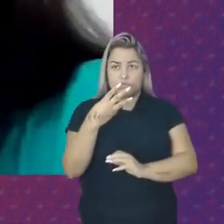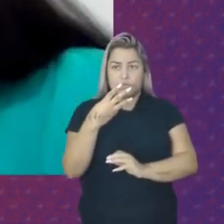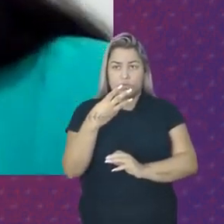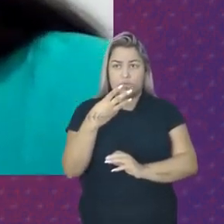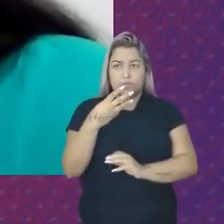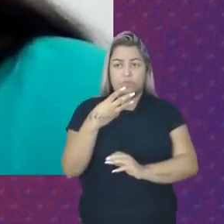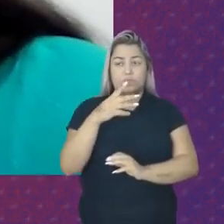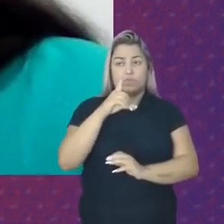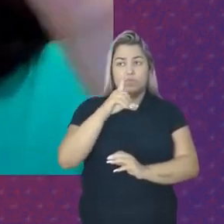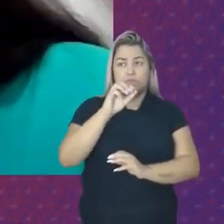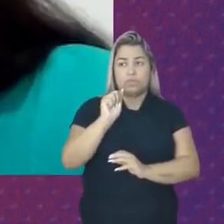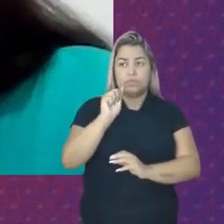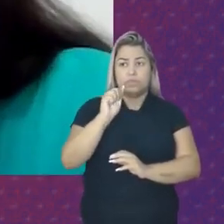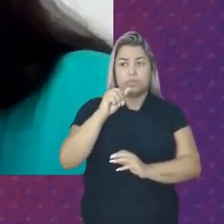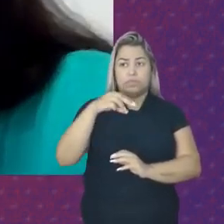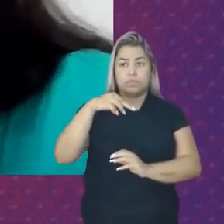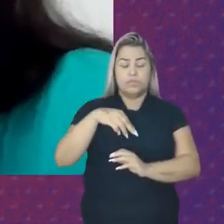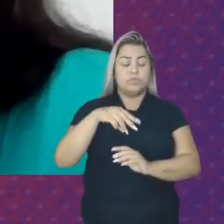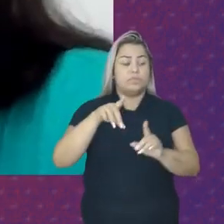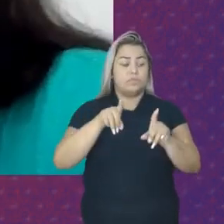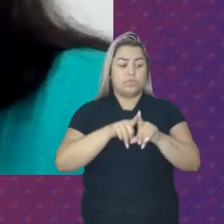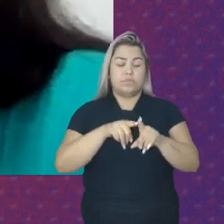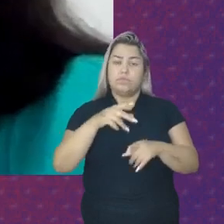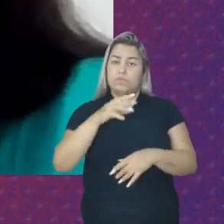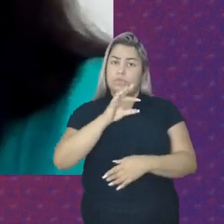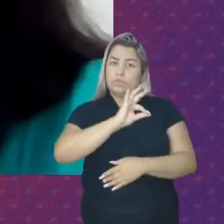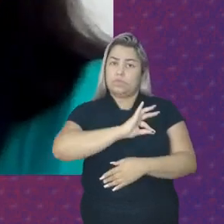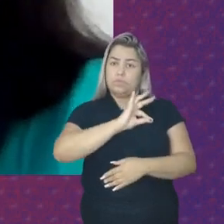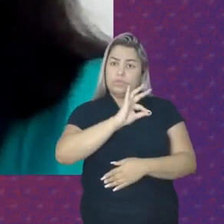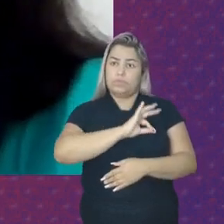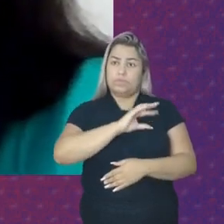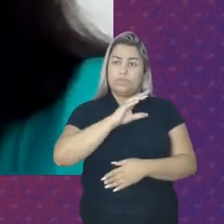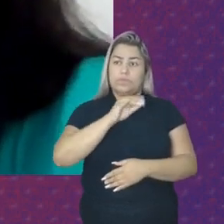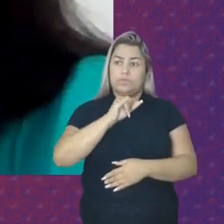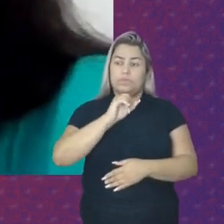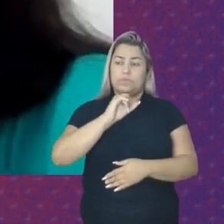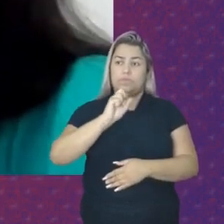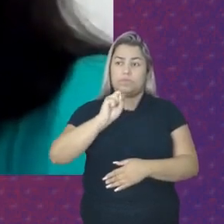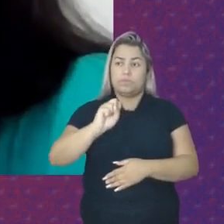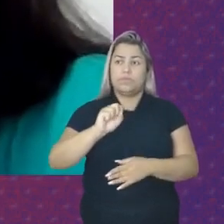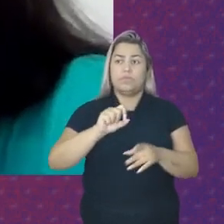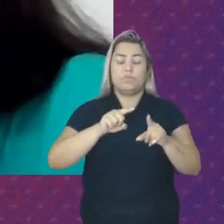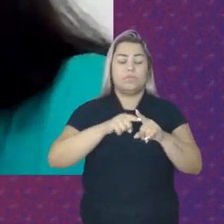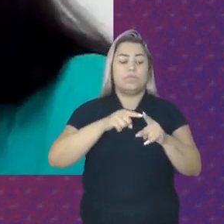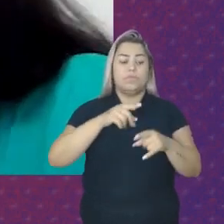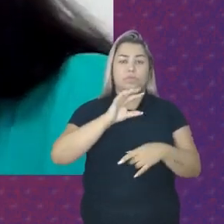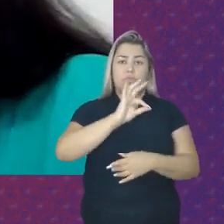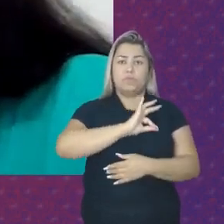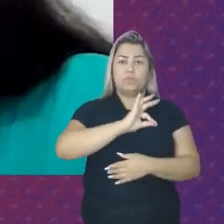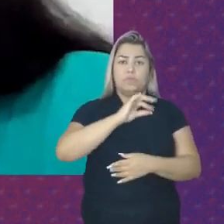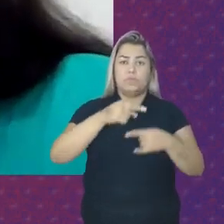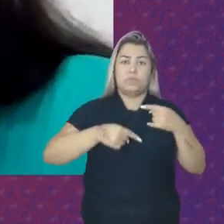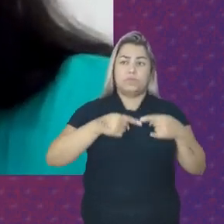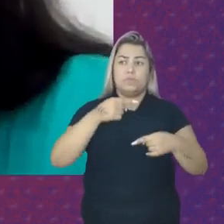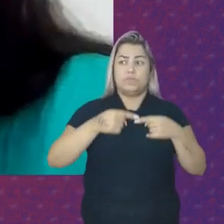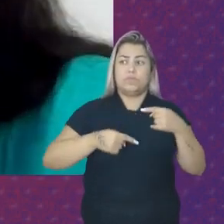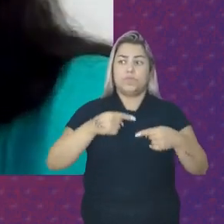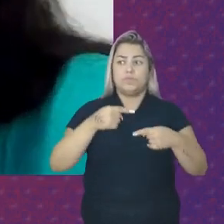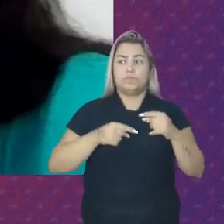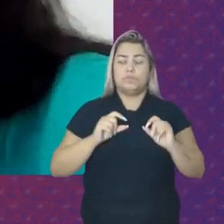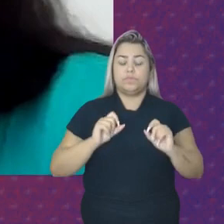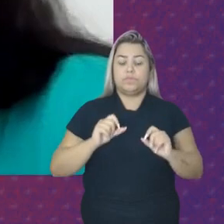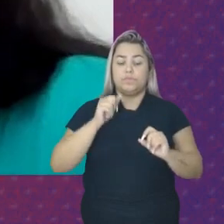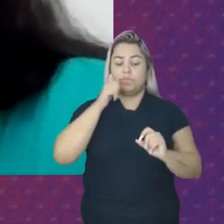DEANs, né, e às delegacias de polícia civil, DEANs, Delegacia Especial de Atendimento à Mulher, né, para a criação